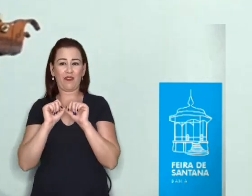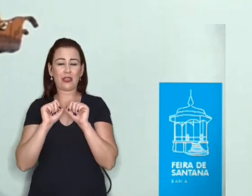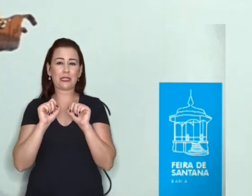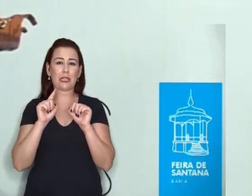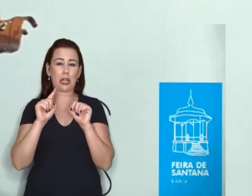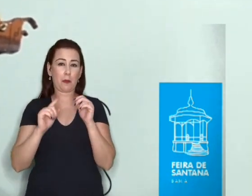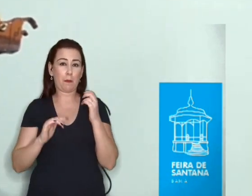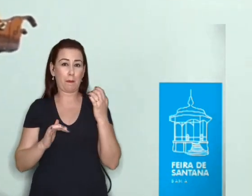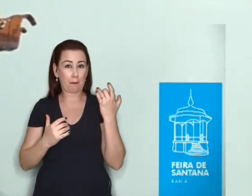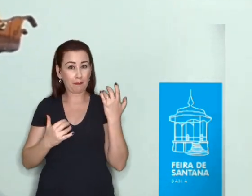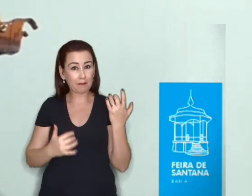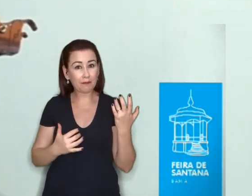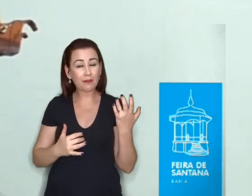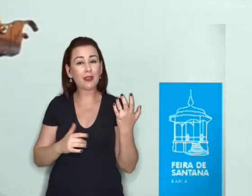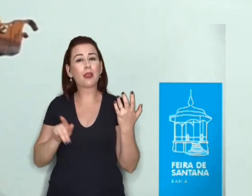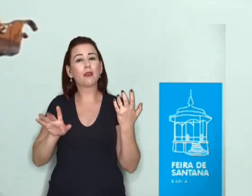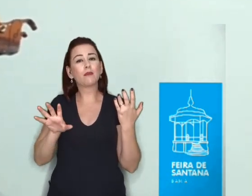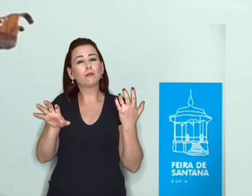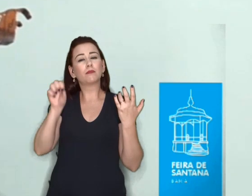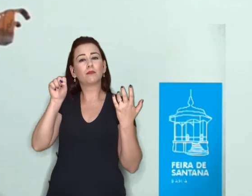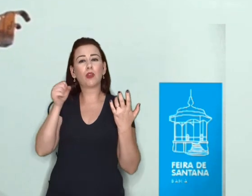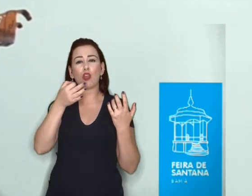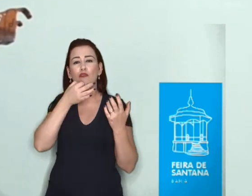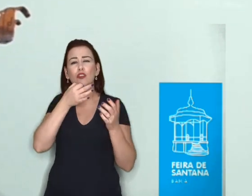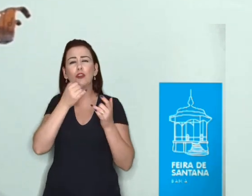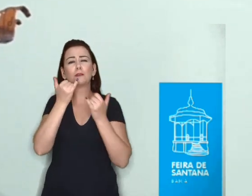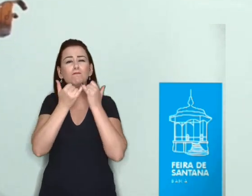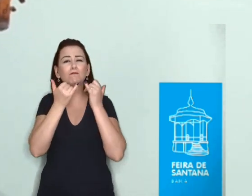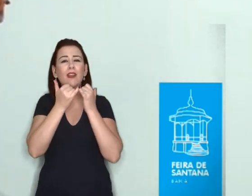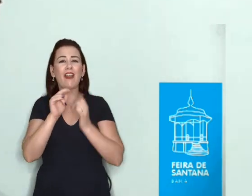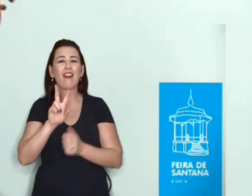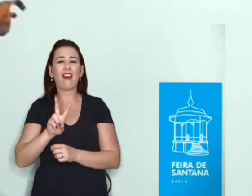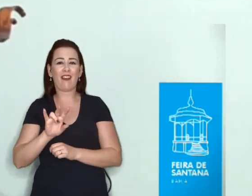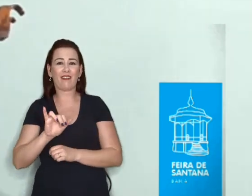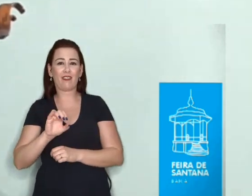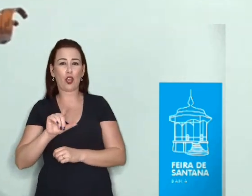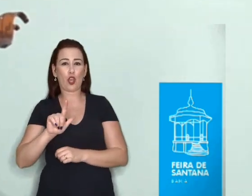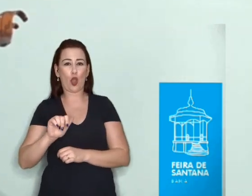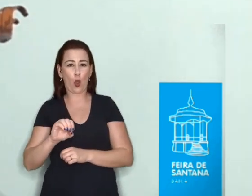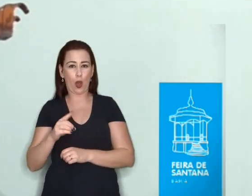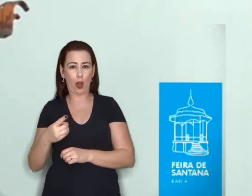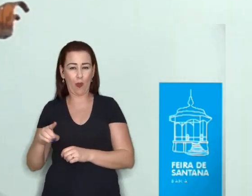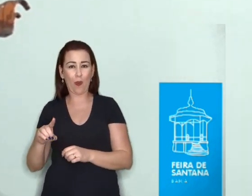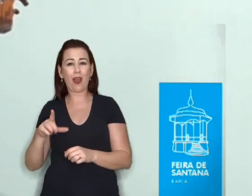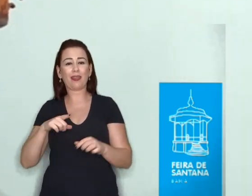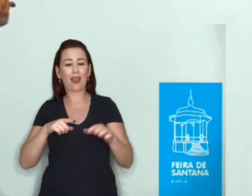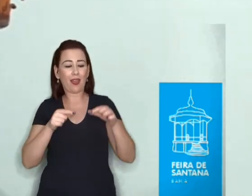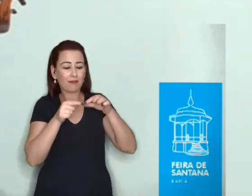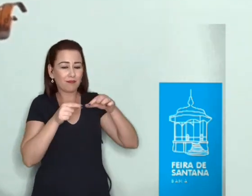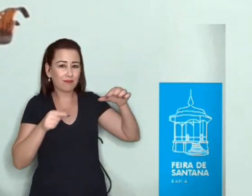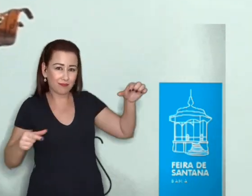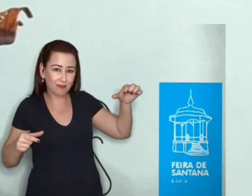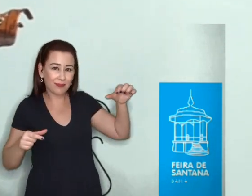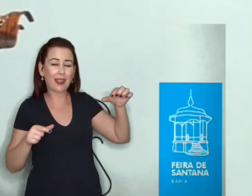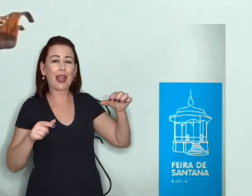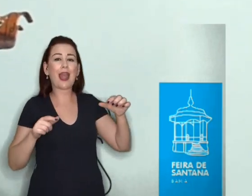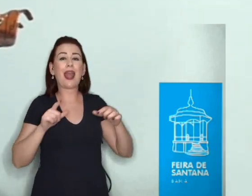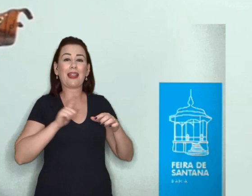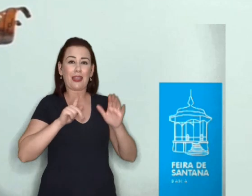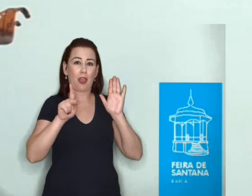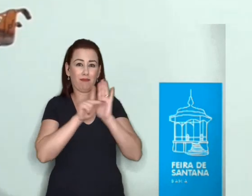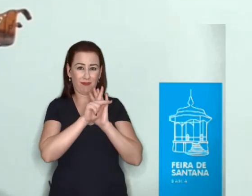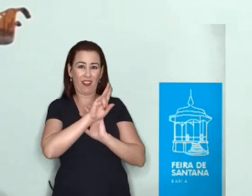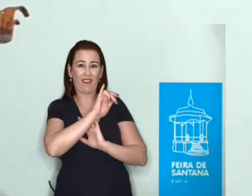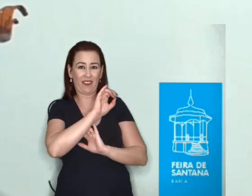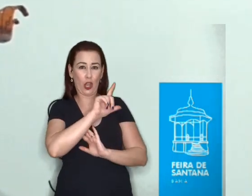uma captação também de ponte, como num violão, né? Só que na ponte você tem o cavalete. E na guitarra, como é que